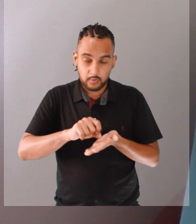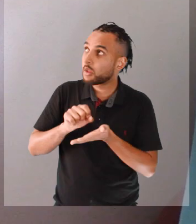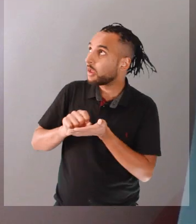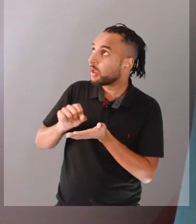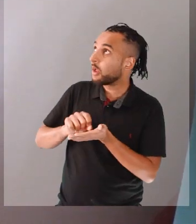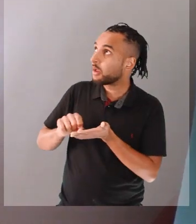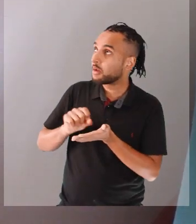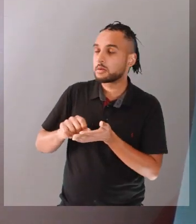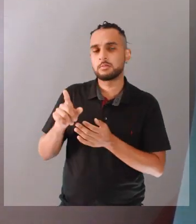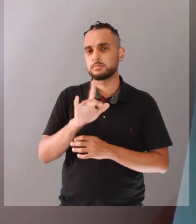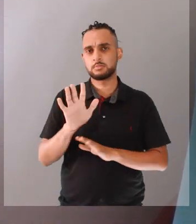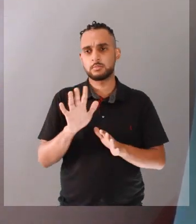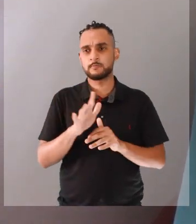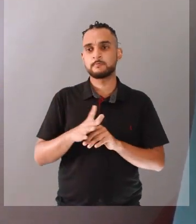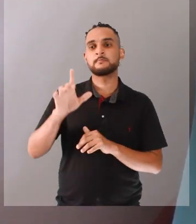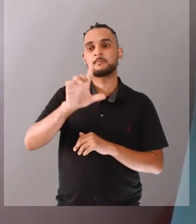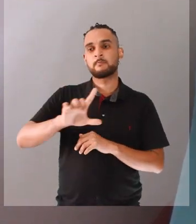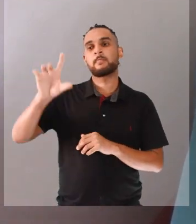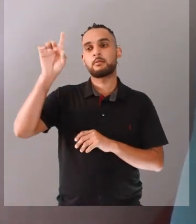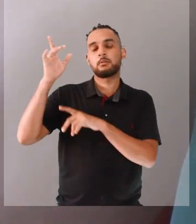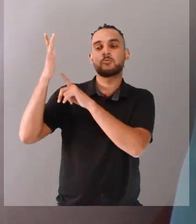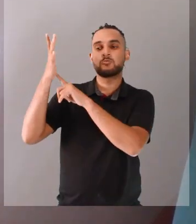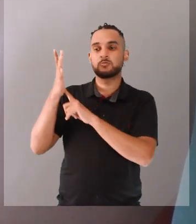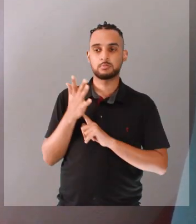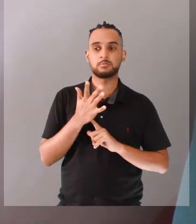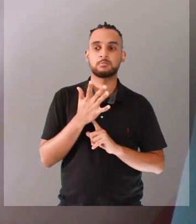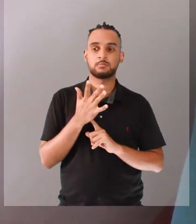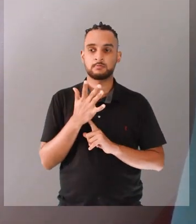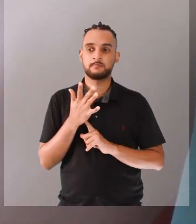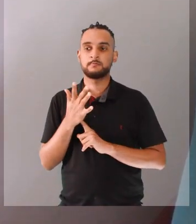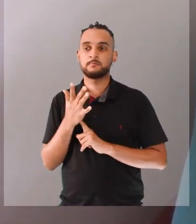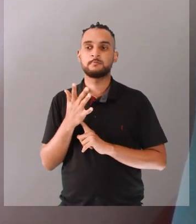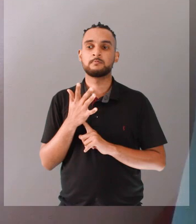céu, escreve isso. Certo? Deus revelou